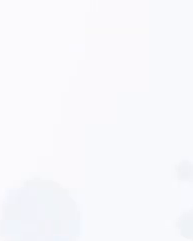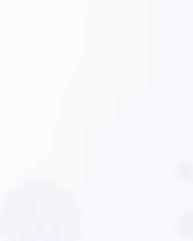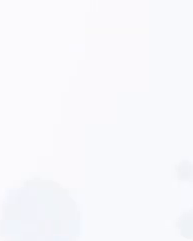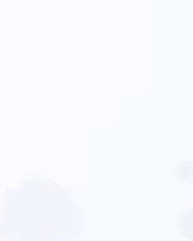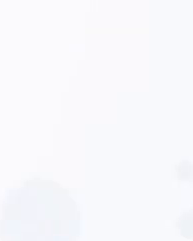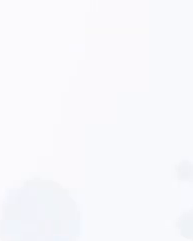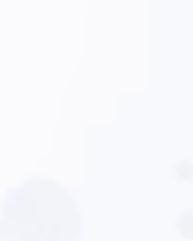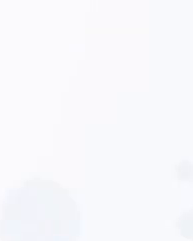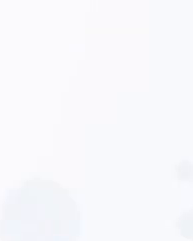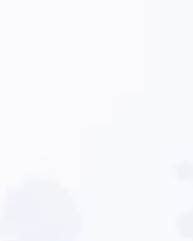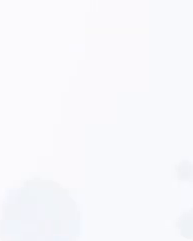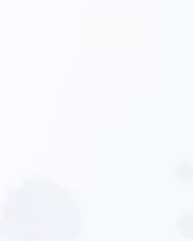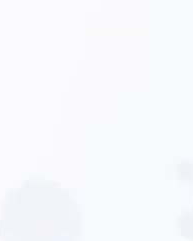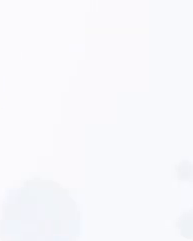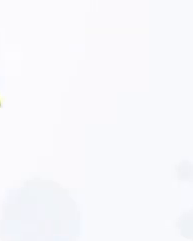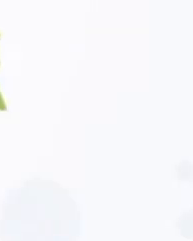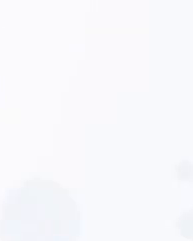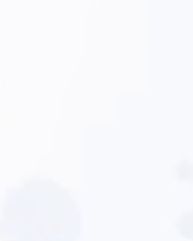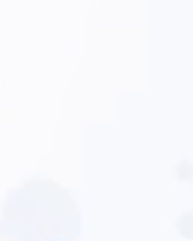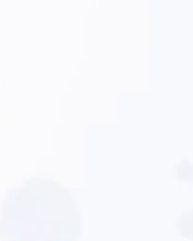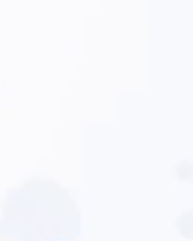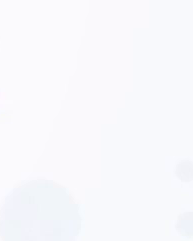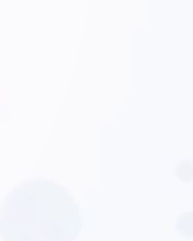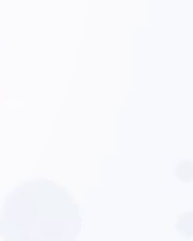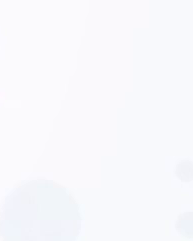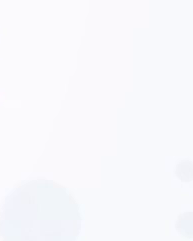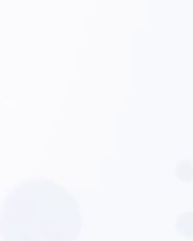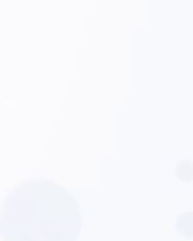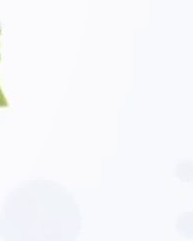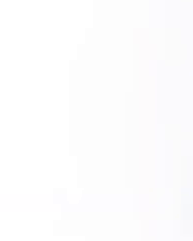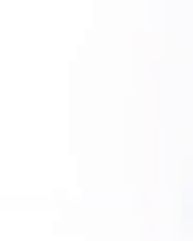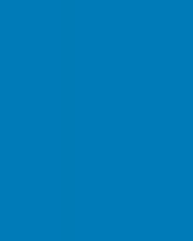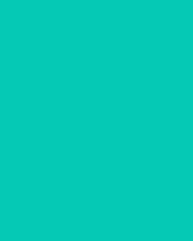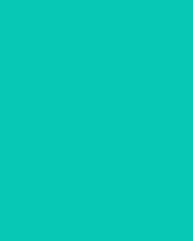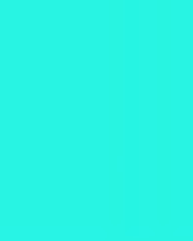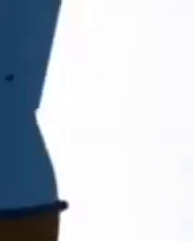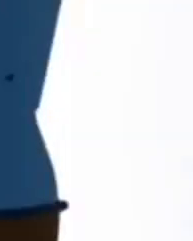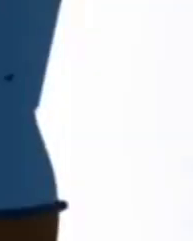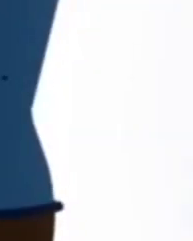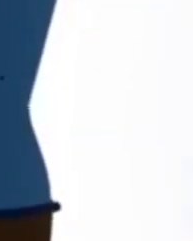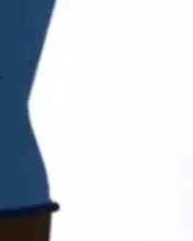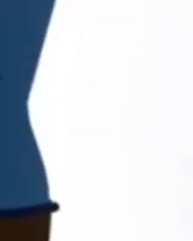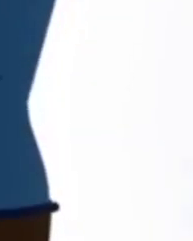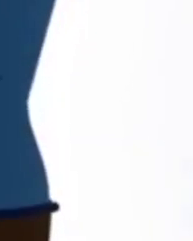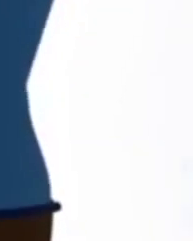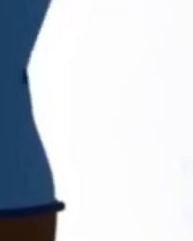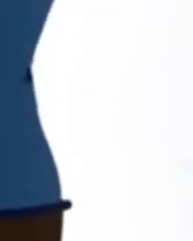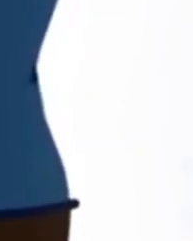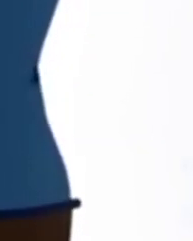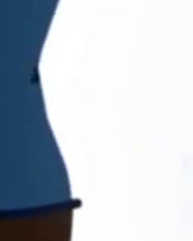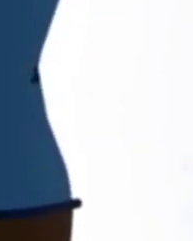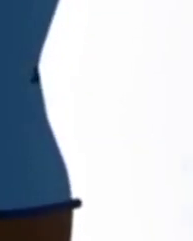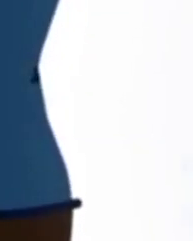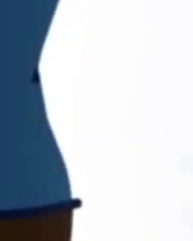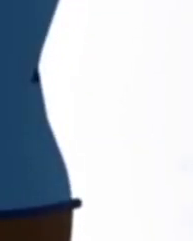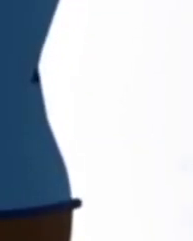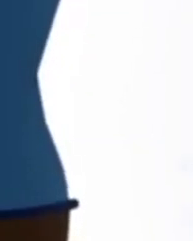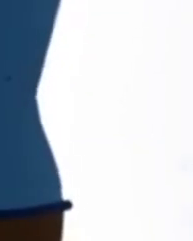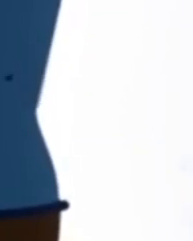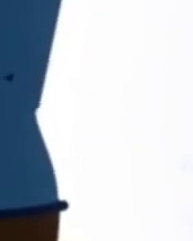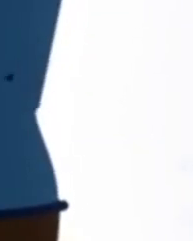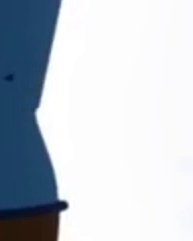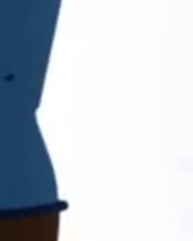da Covid-19 causada pelo novo coronavírus, entre em contato comigo. Podemos conversar por WhatsApp,